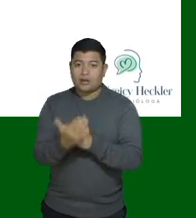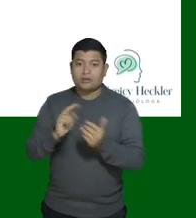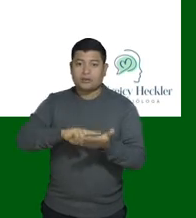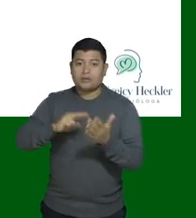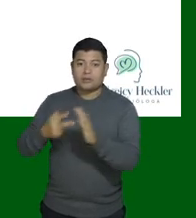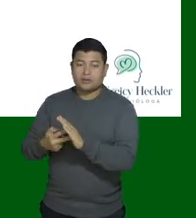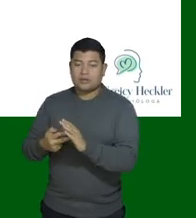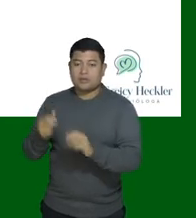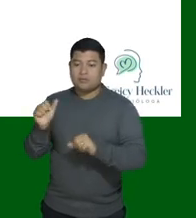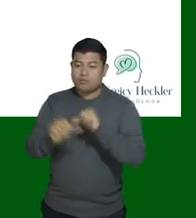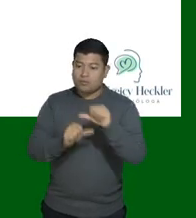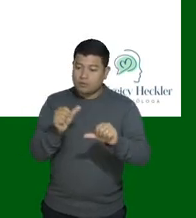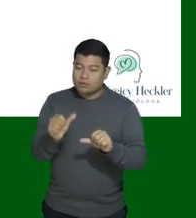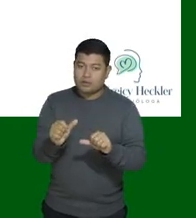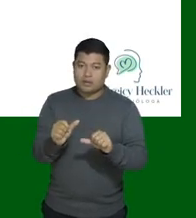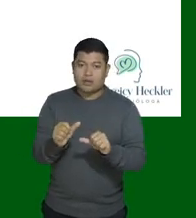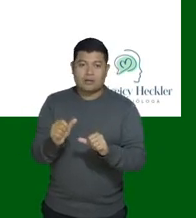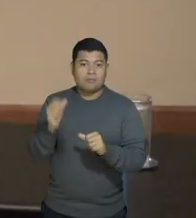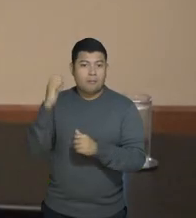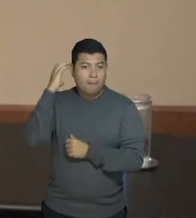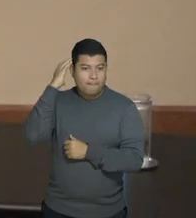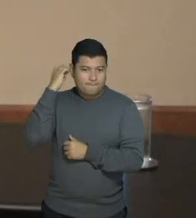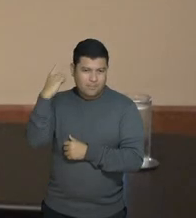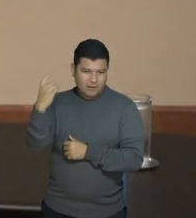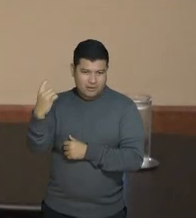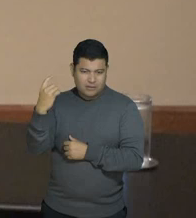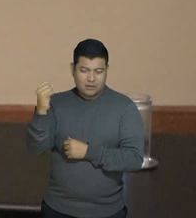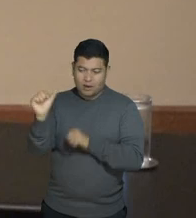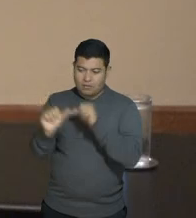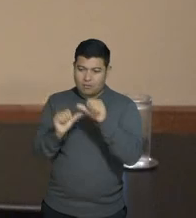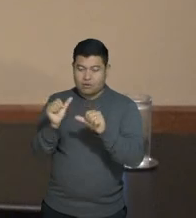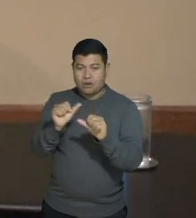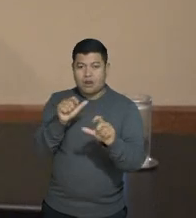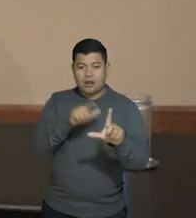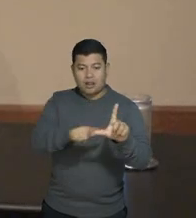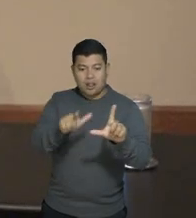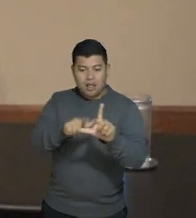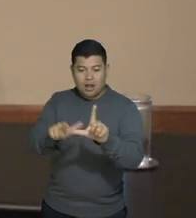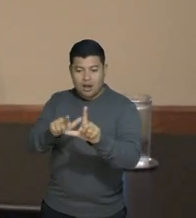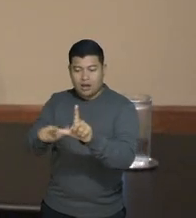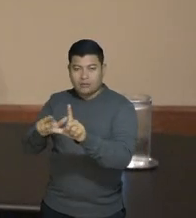sons em letras. Então, quando eu vou escrever